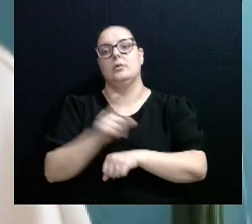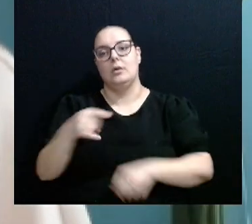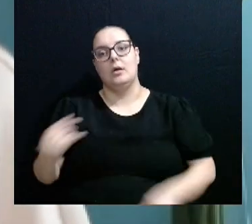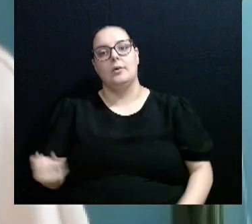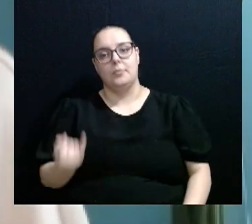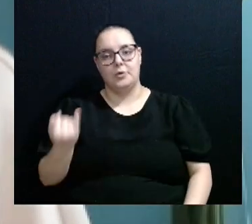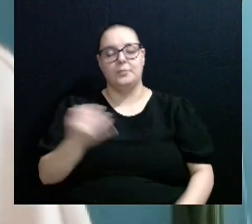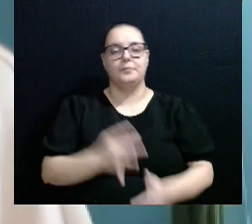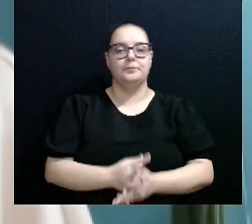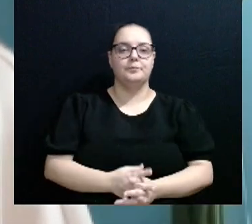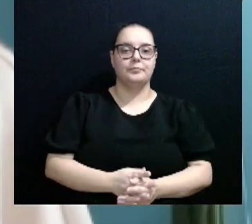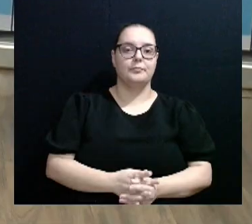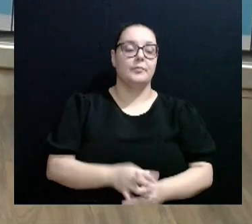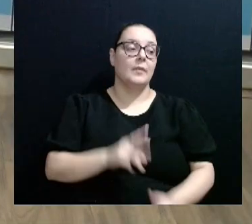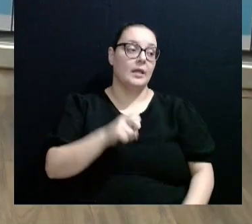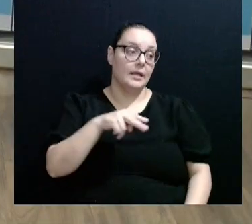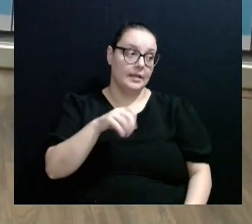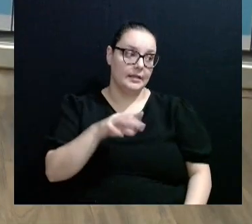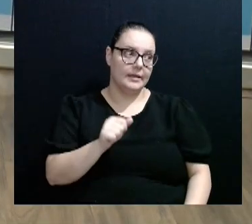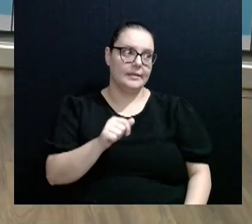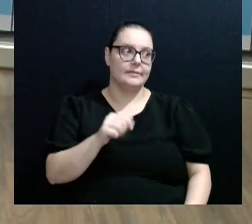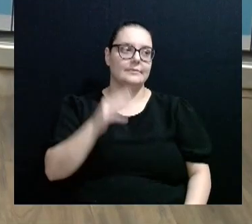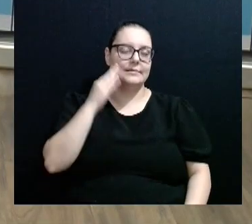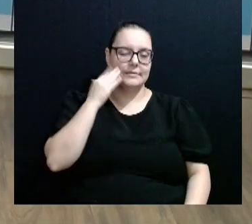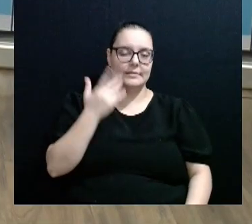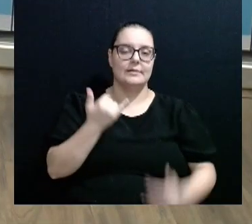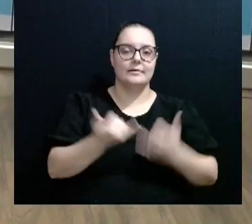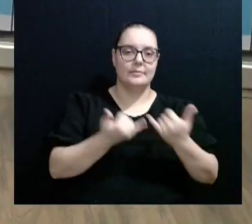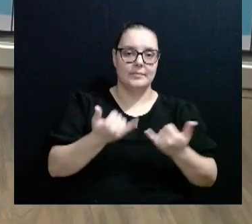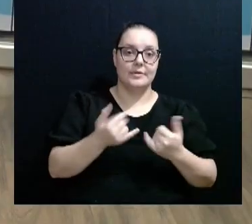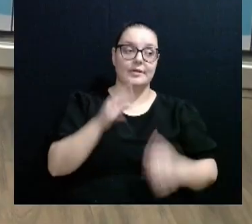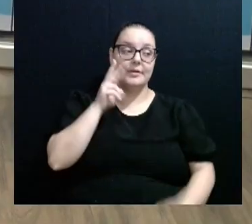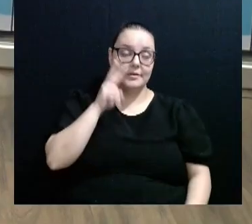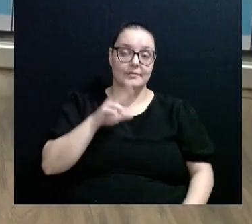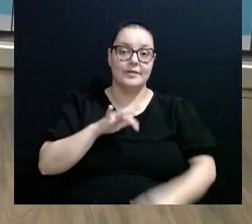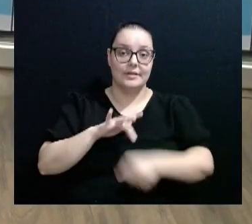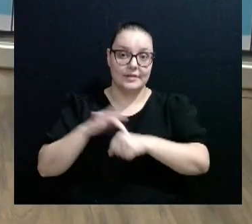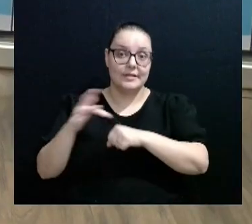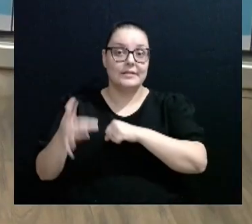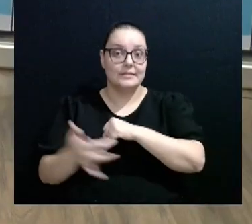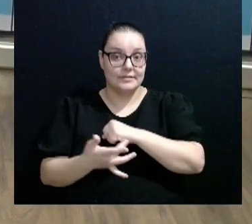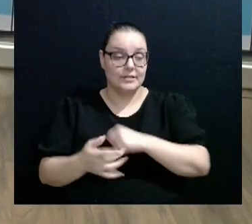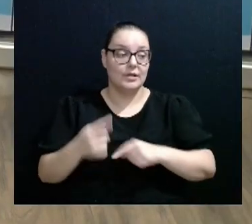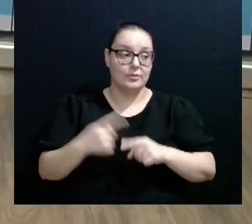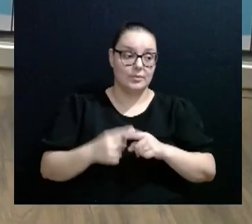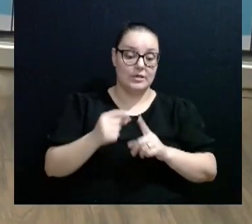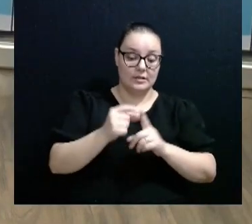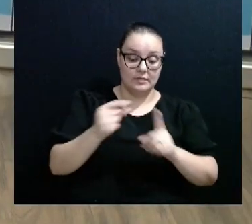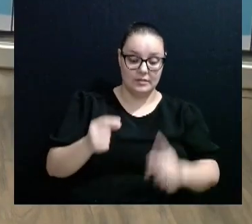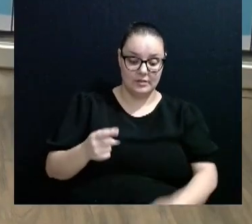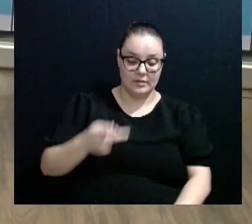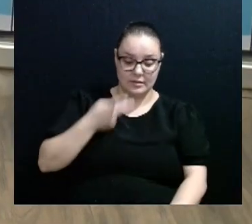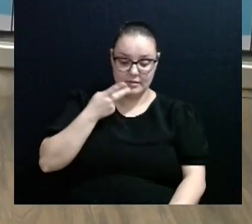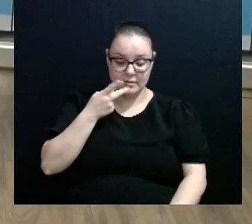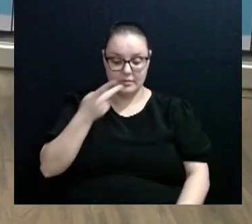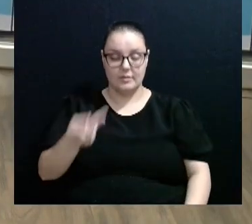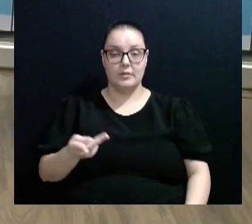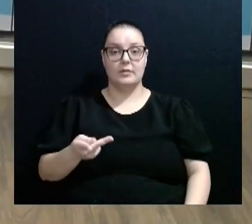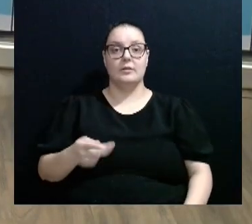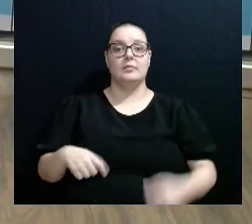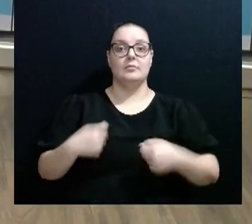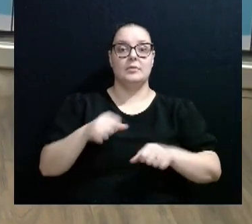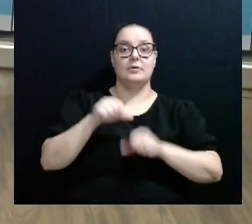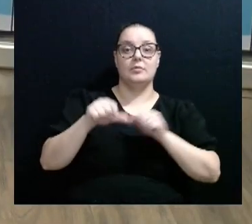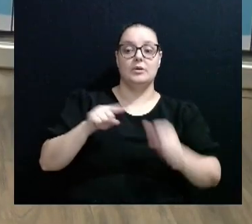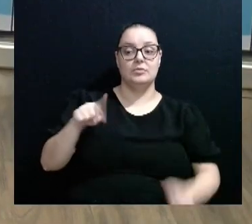sabe que essa é uma brincadeira que eu já vi em rede social, né? Porque essa frase ela é muito falada, né? Olha, precisa sair da zona de conforto, precisa